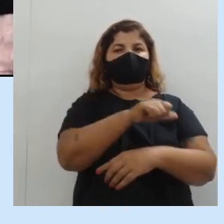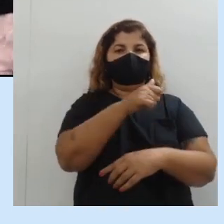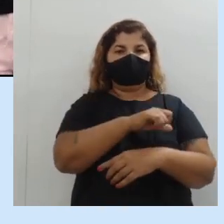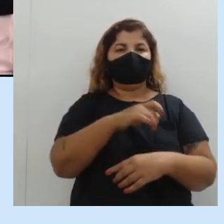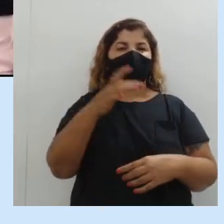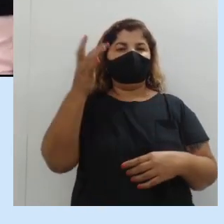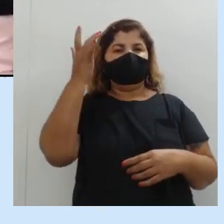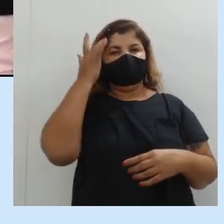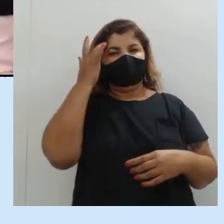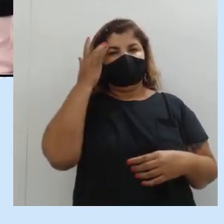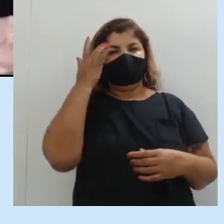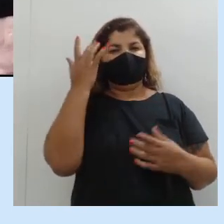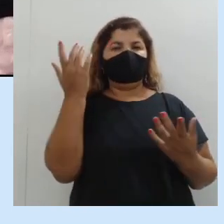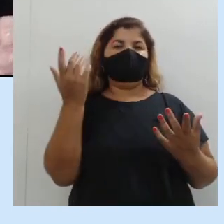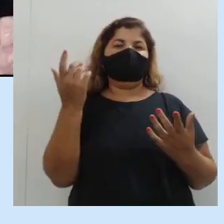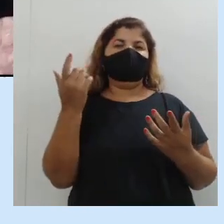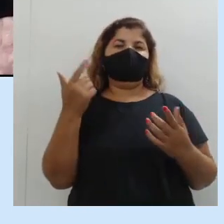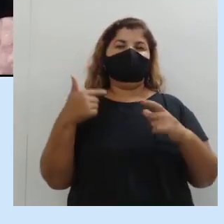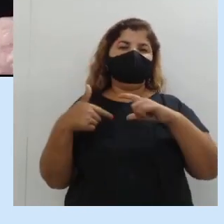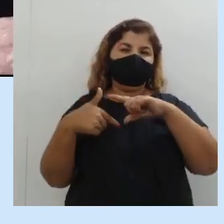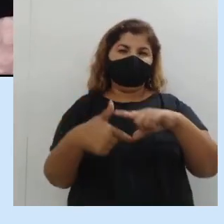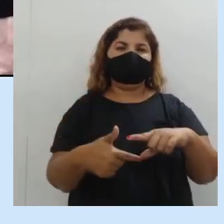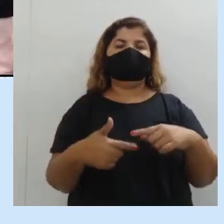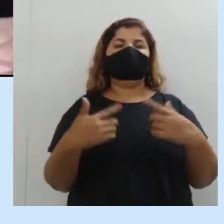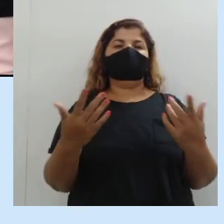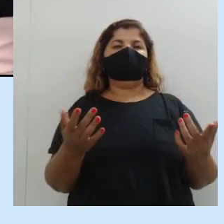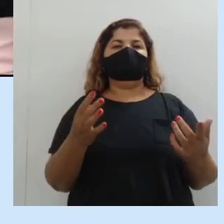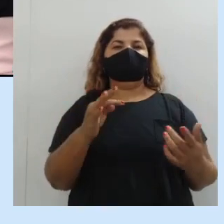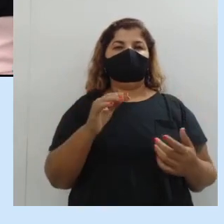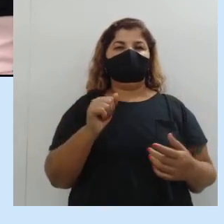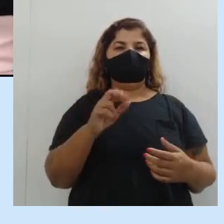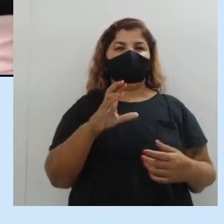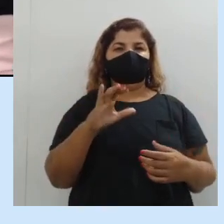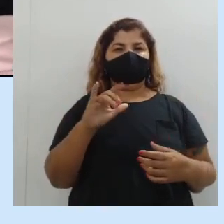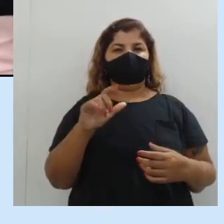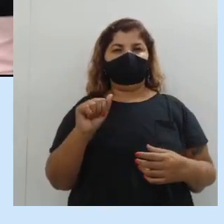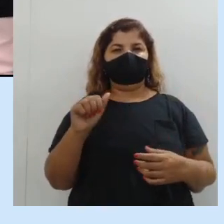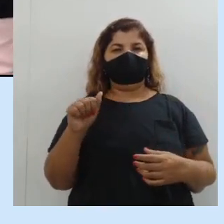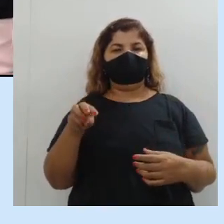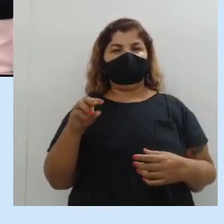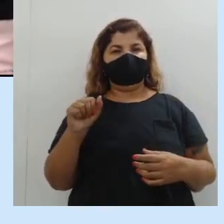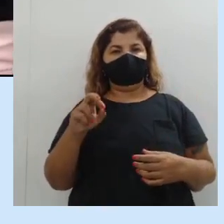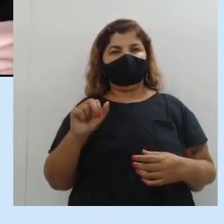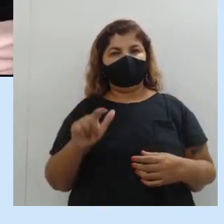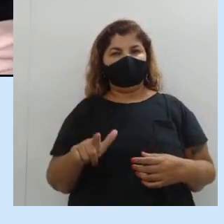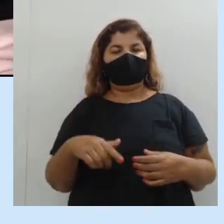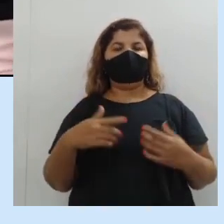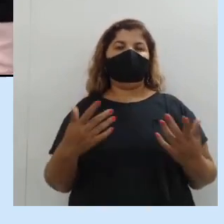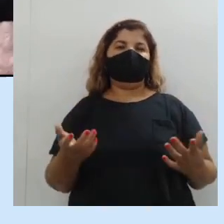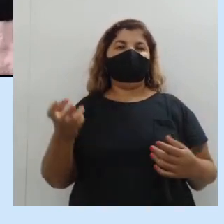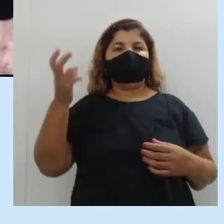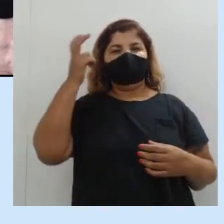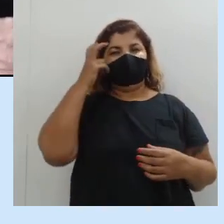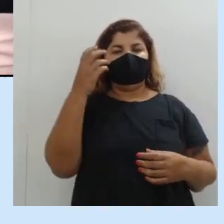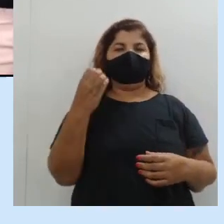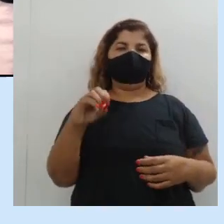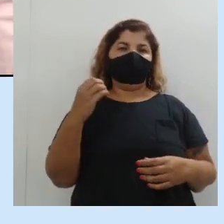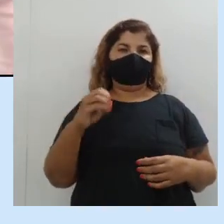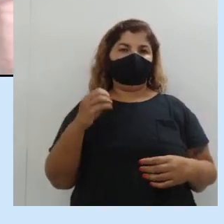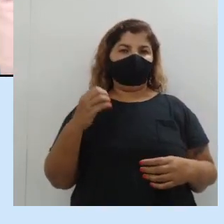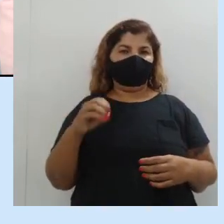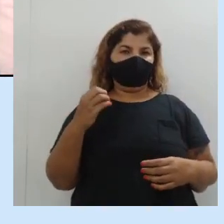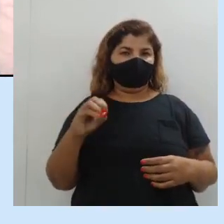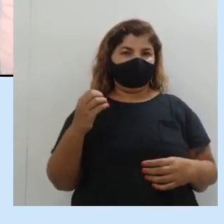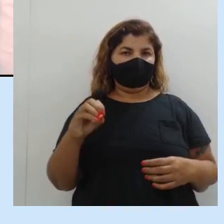artistas vanguardistas como Tarsila do Amaral e Mário de Andrade, ou da cultura do Rio Grande do Sul na região dos